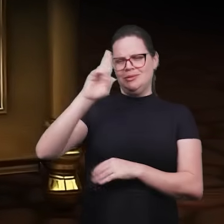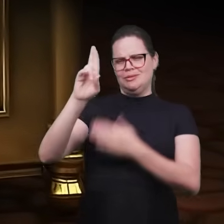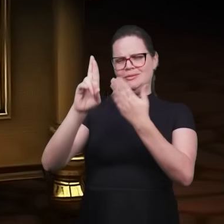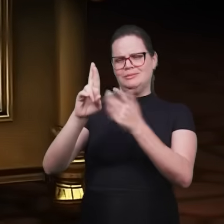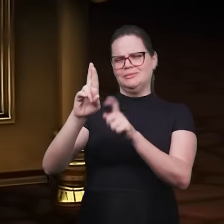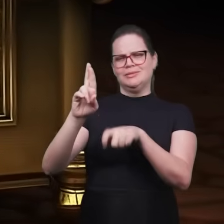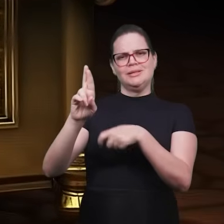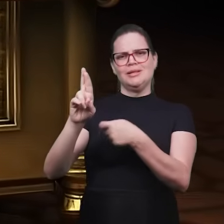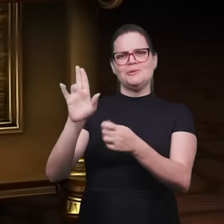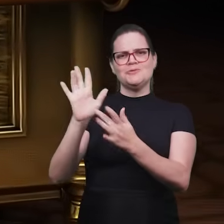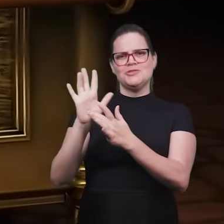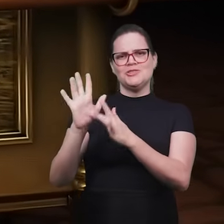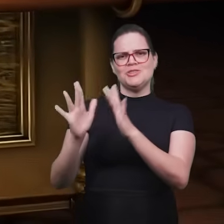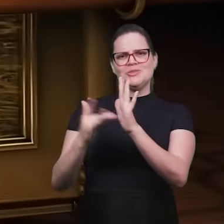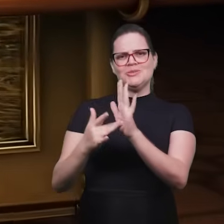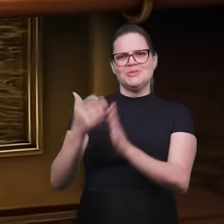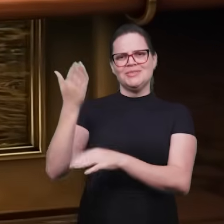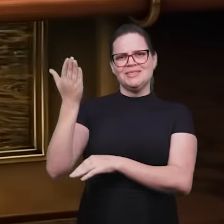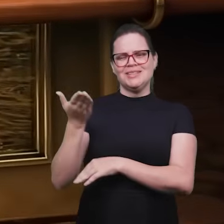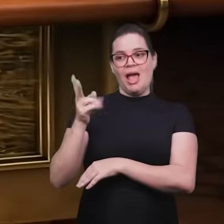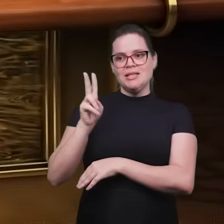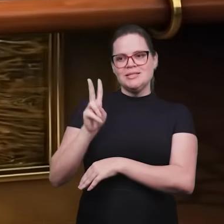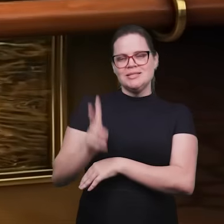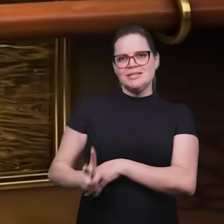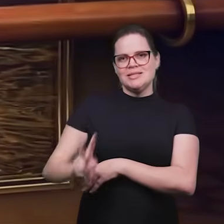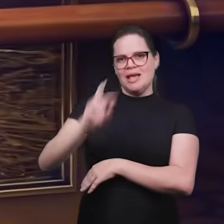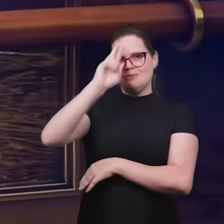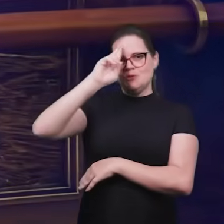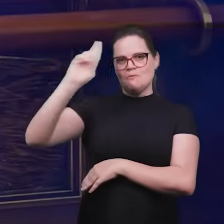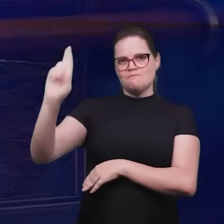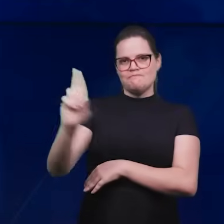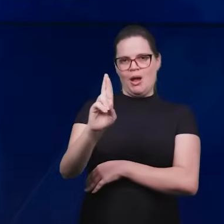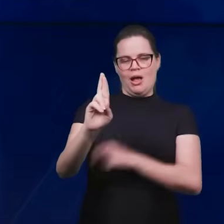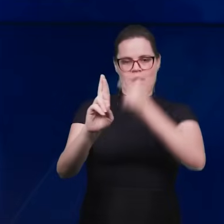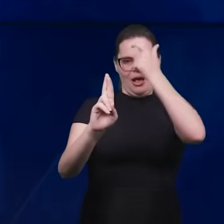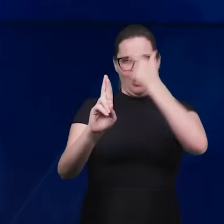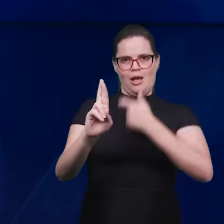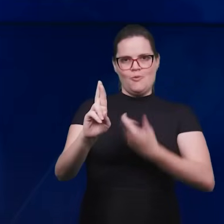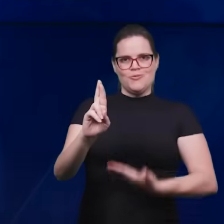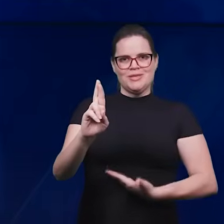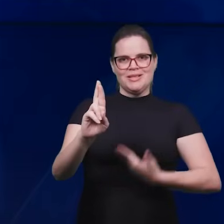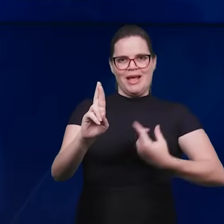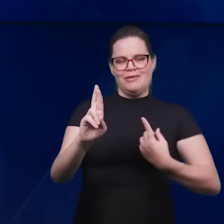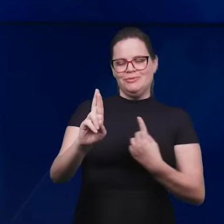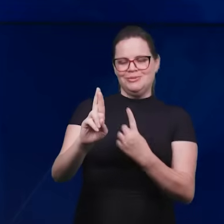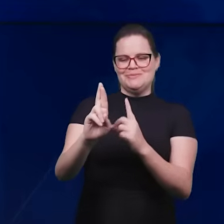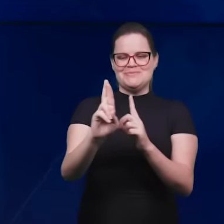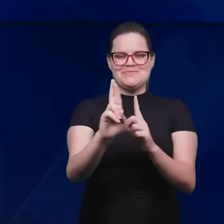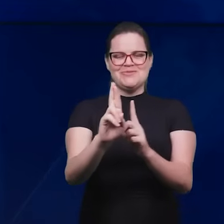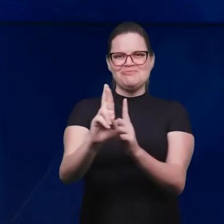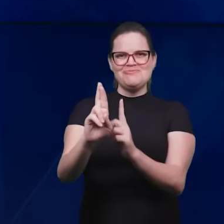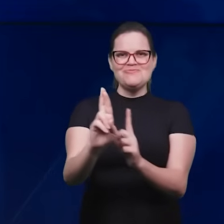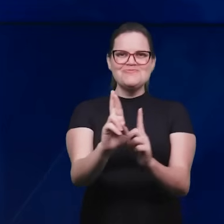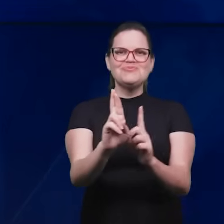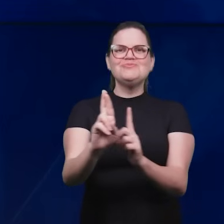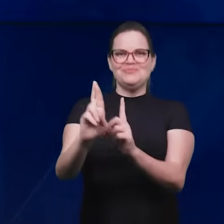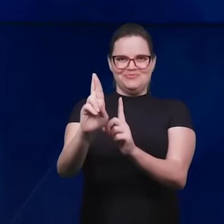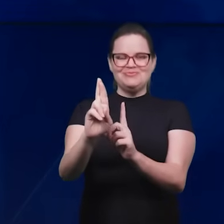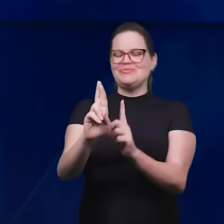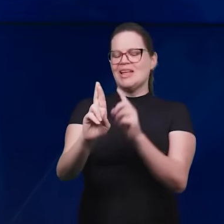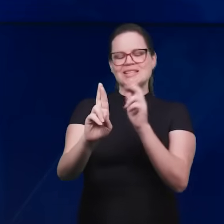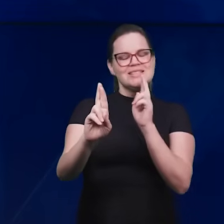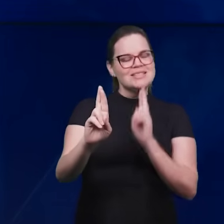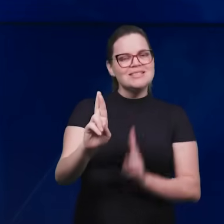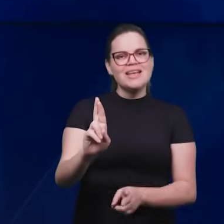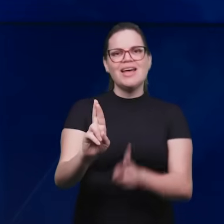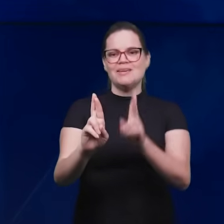Jesus, é aquele que sempre deve ir à frente da igreja. É aquele que sempre deve ir à frente também da nossa